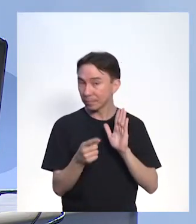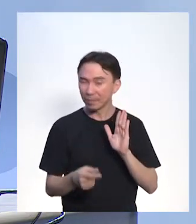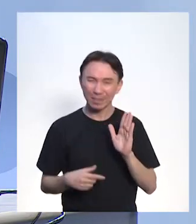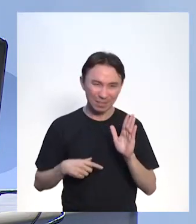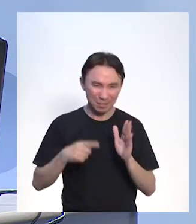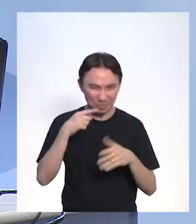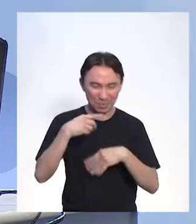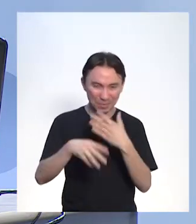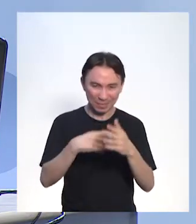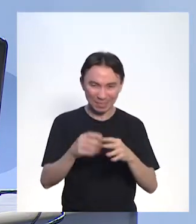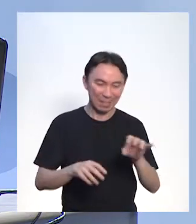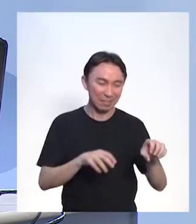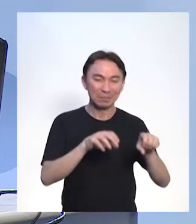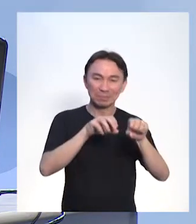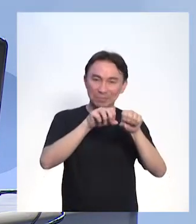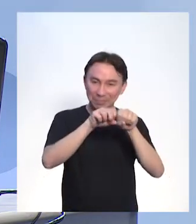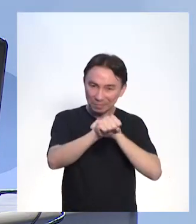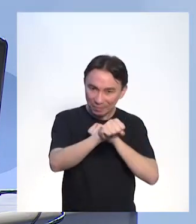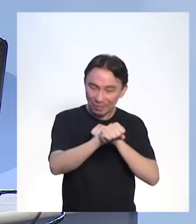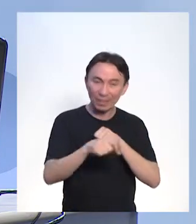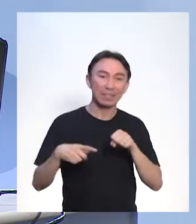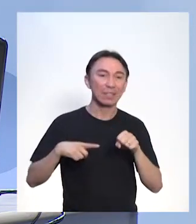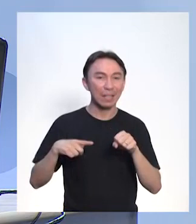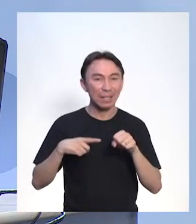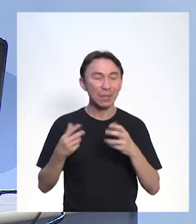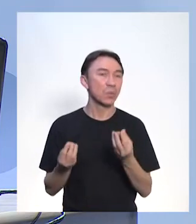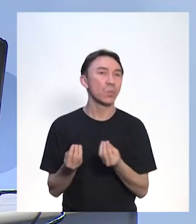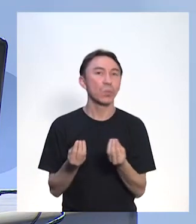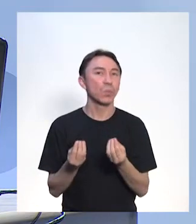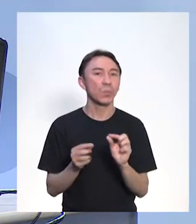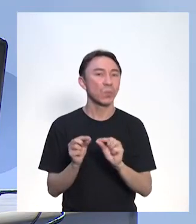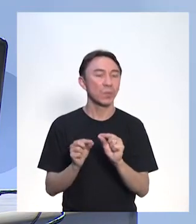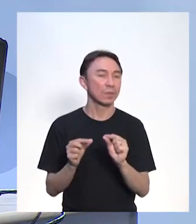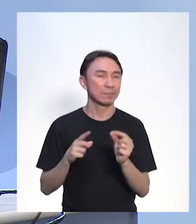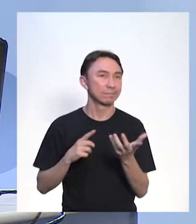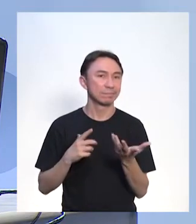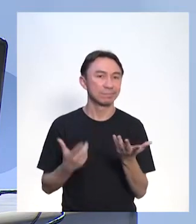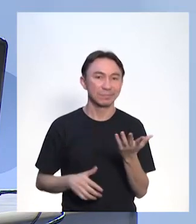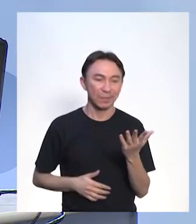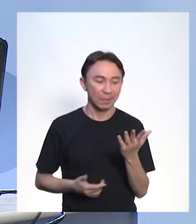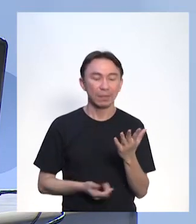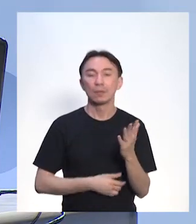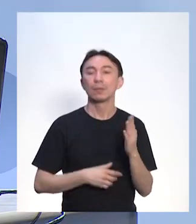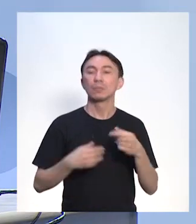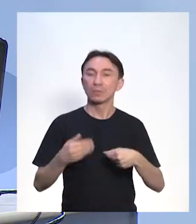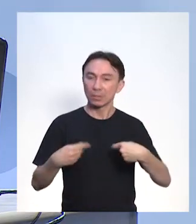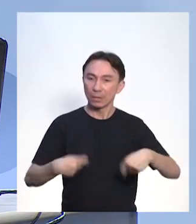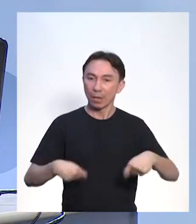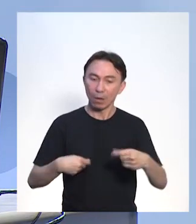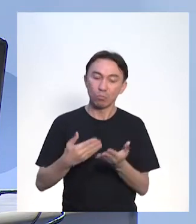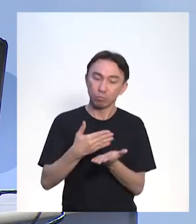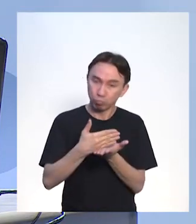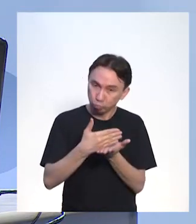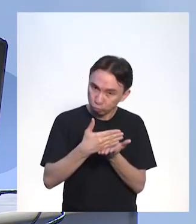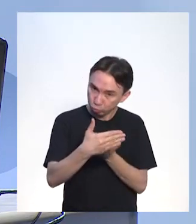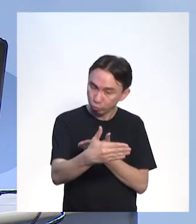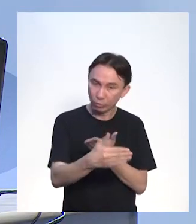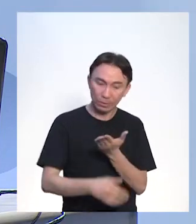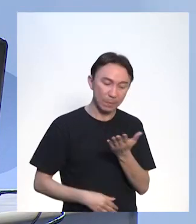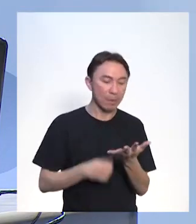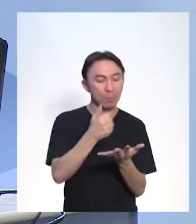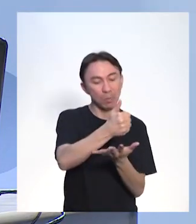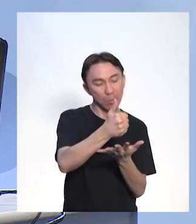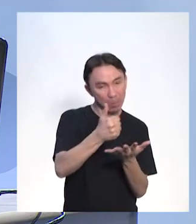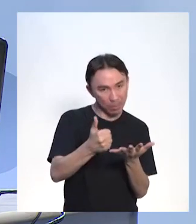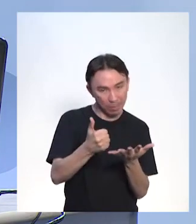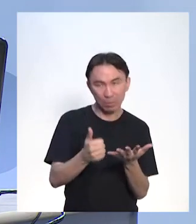adoram que você faça. Você faz a introdução, você quer falar de qualquer assunto. Você faz a introdução, ponto positivo, ponto